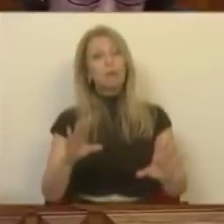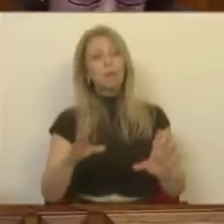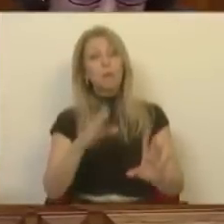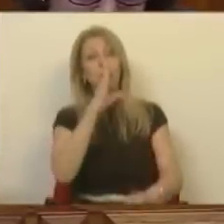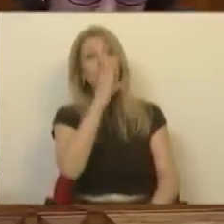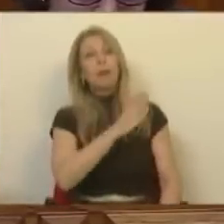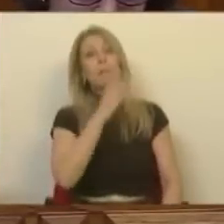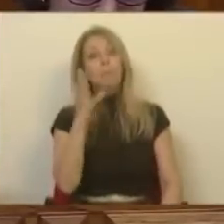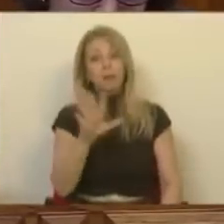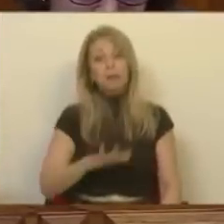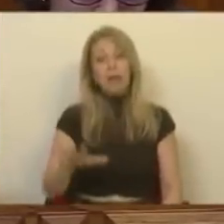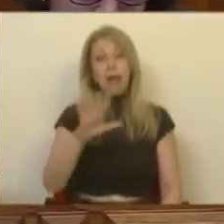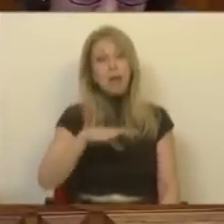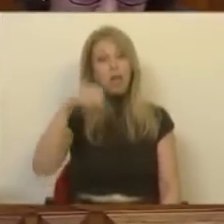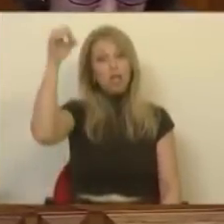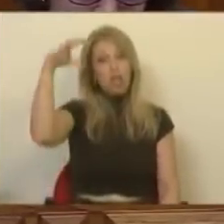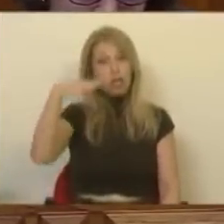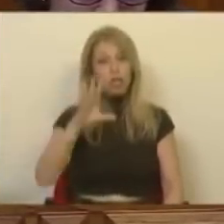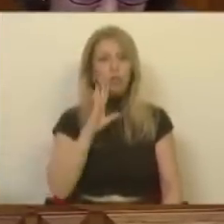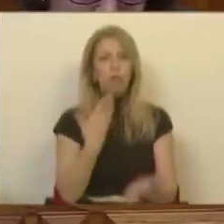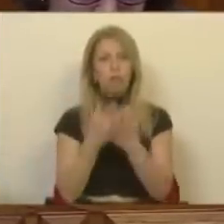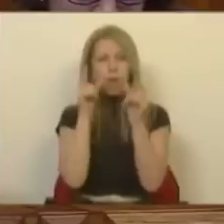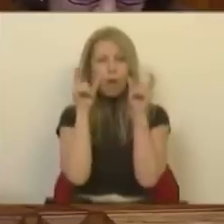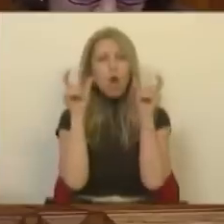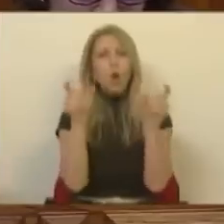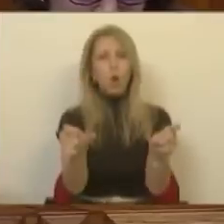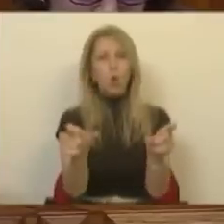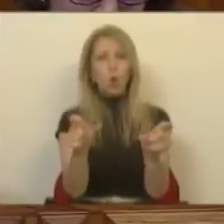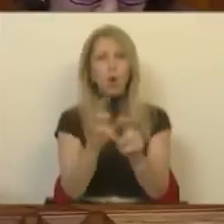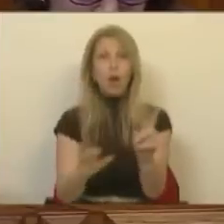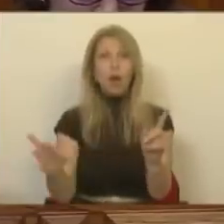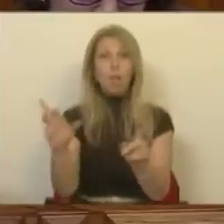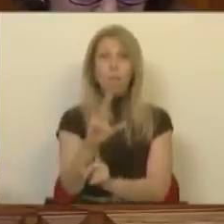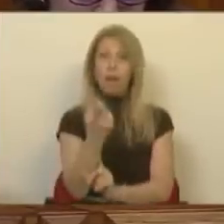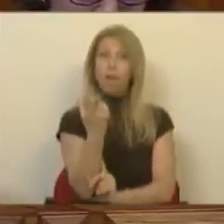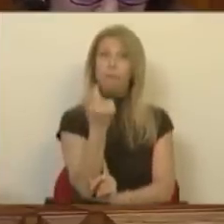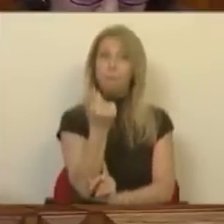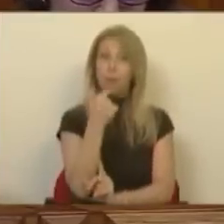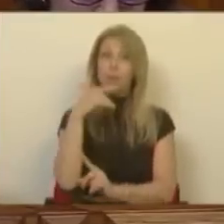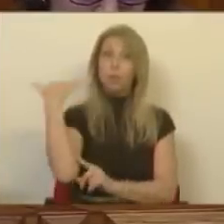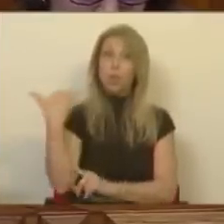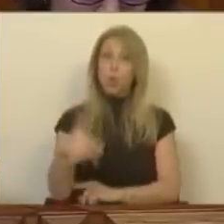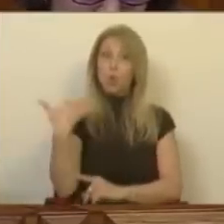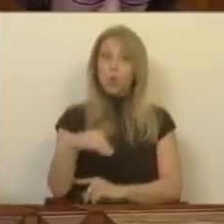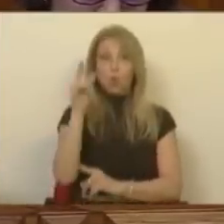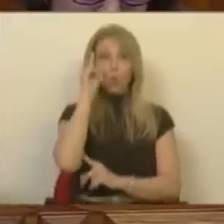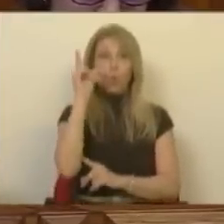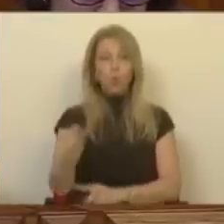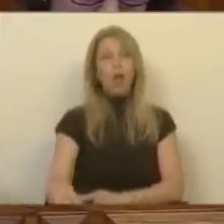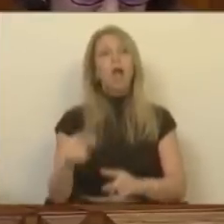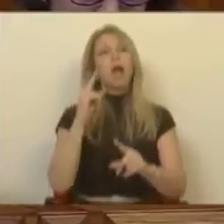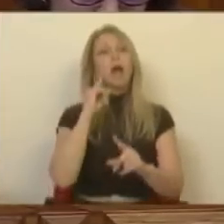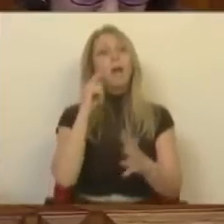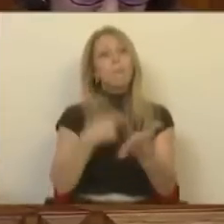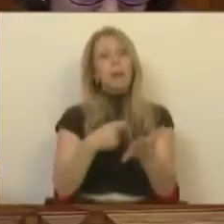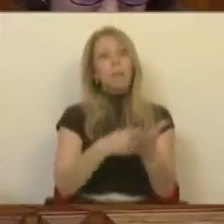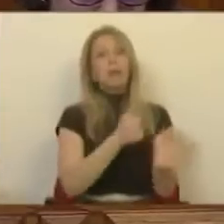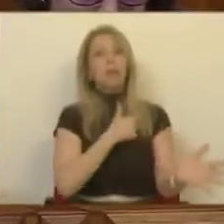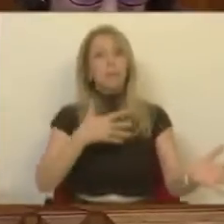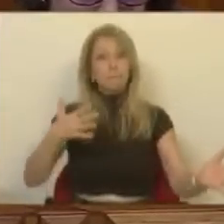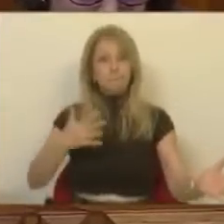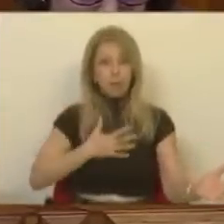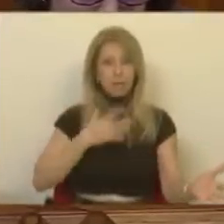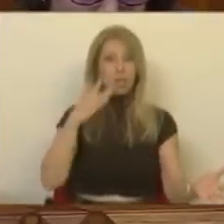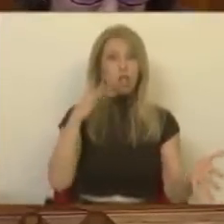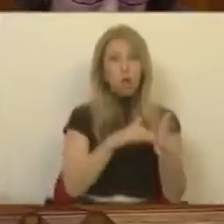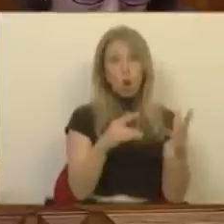para controlar o impacto do brutalmente do curso de energia quer na Ponta das empresas quer sobretudo na